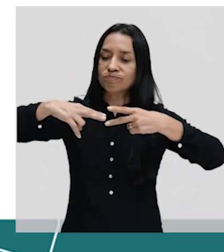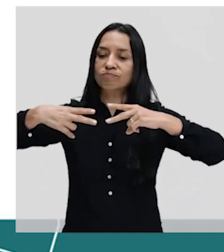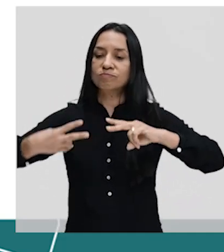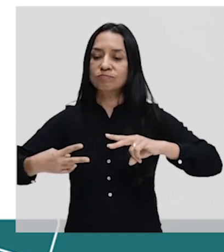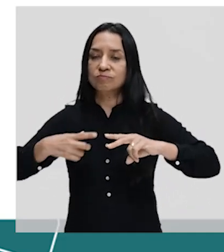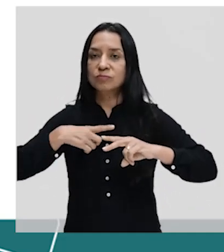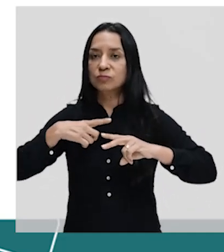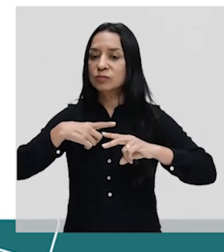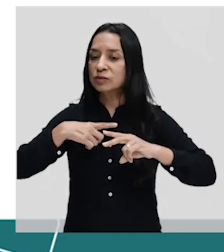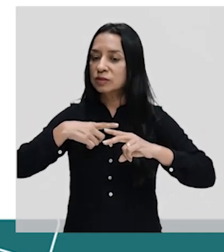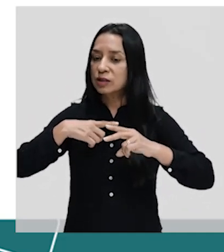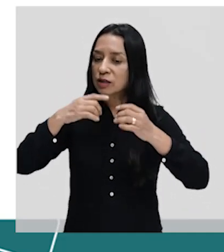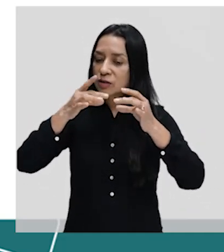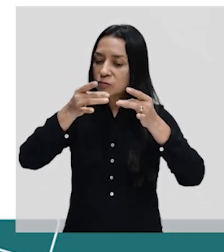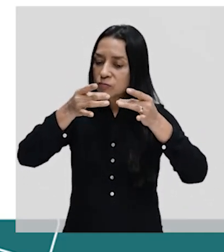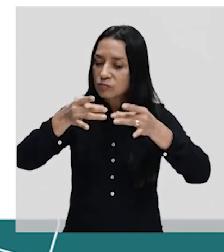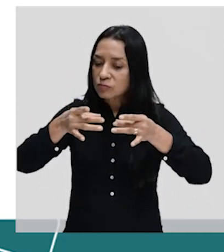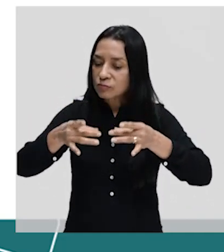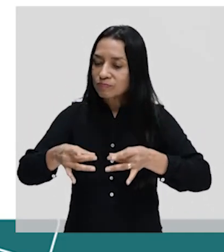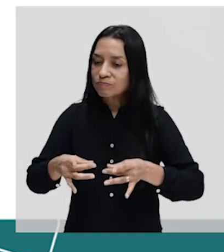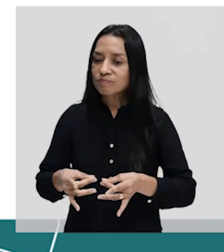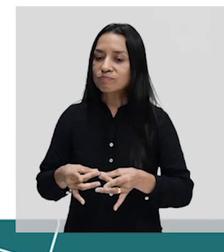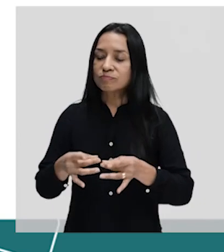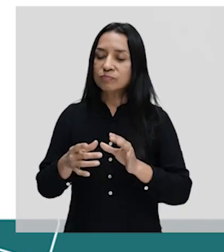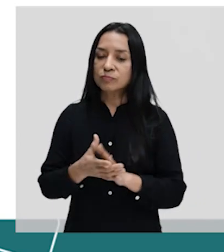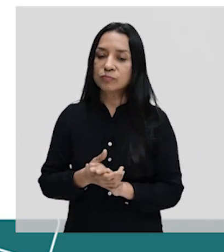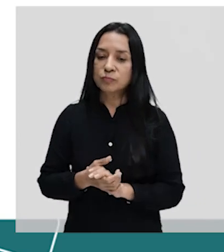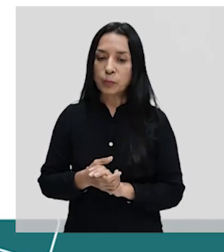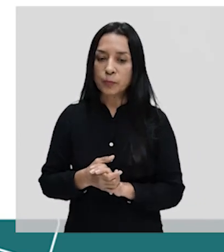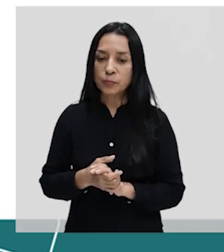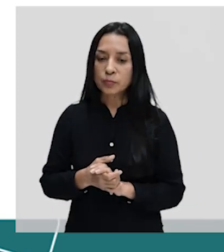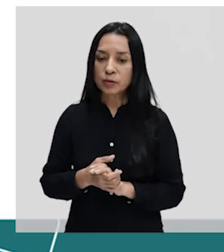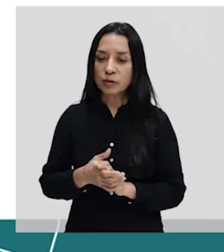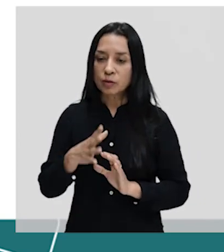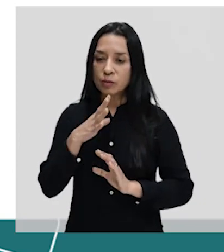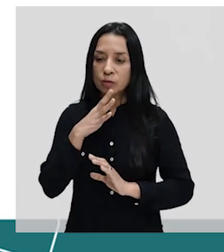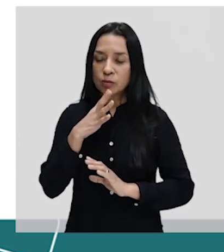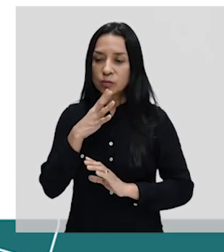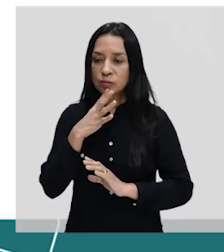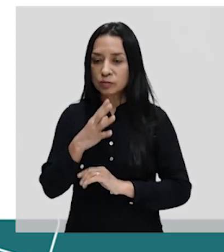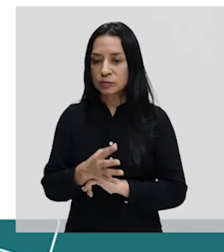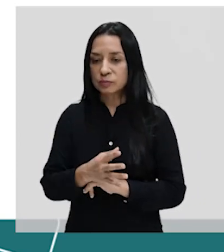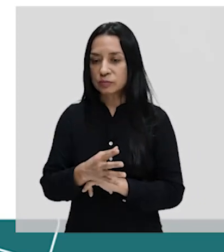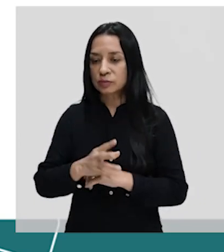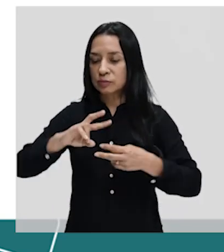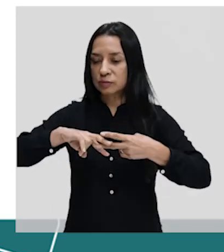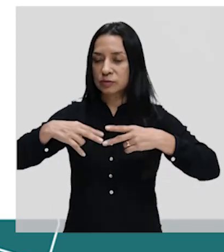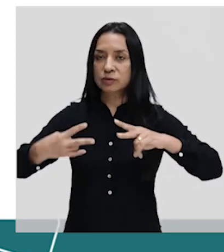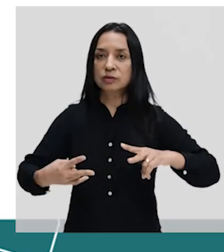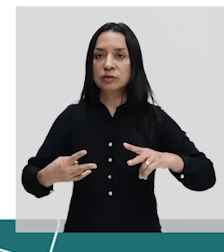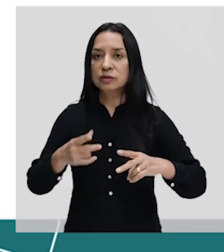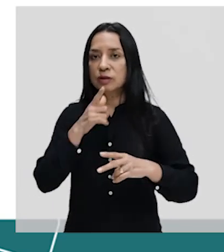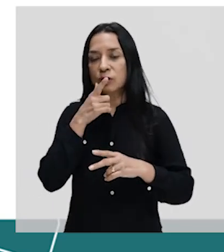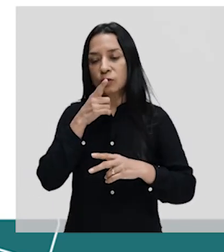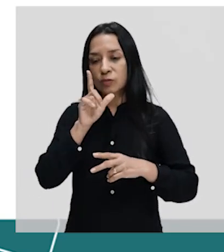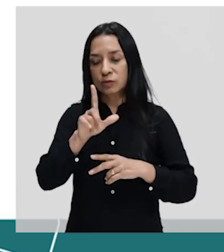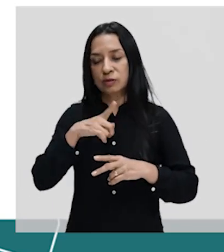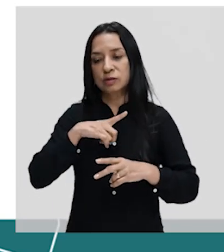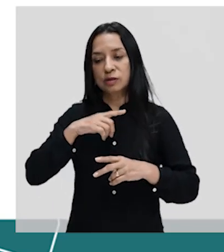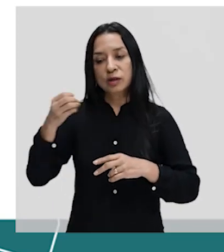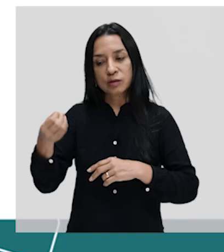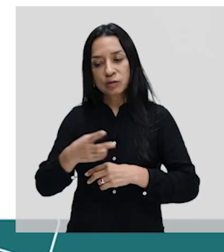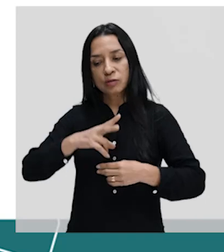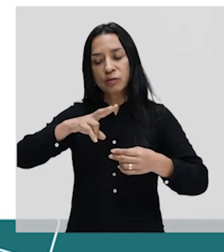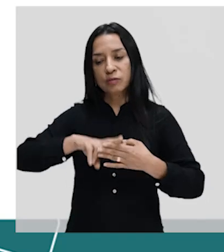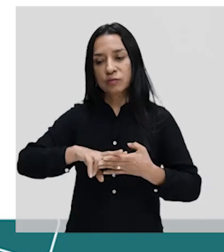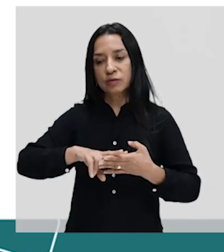tá? Então, com o conhecimento da genética, a gente consegue hoje trazer nova interpretação